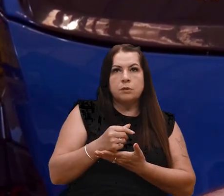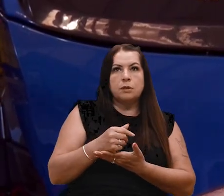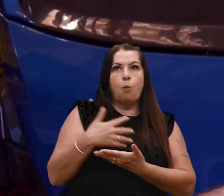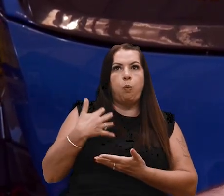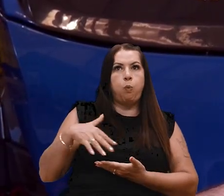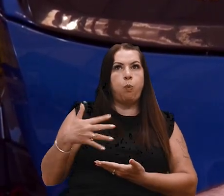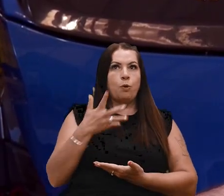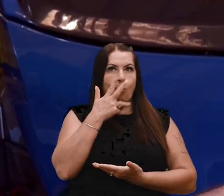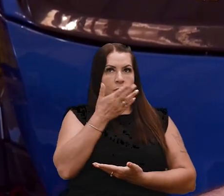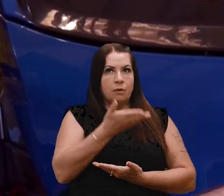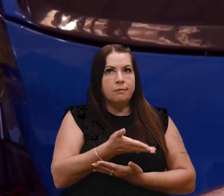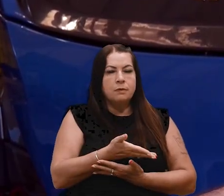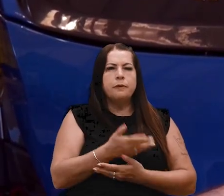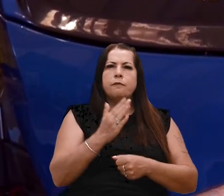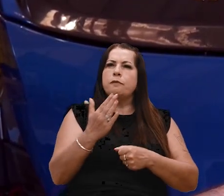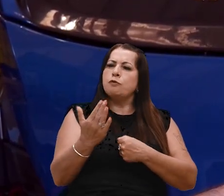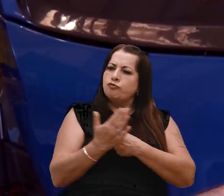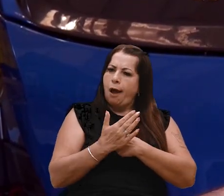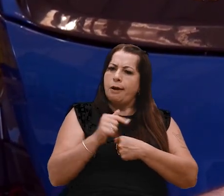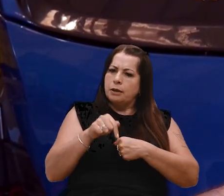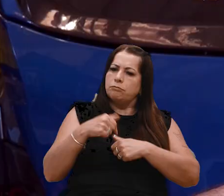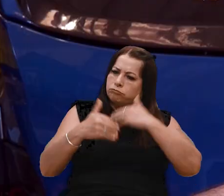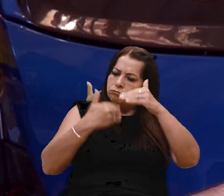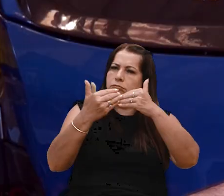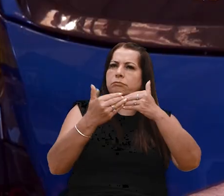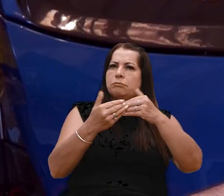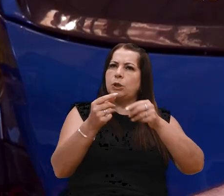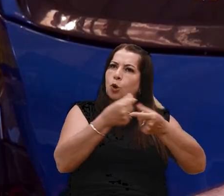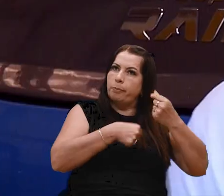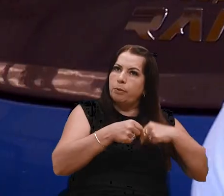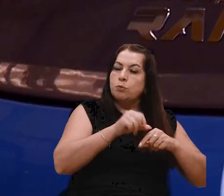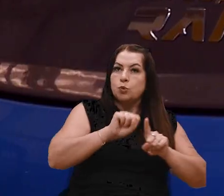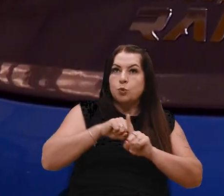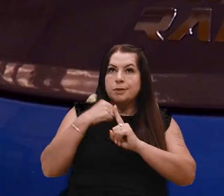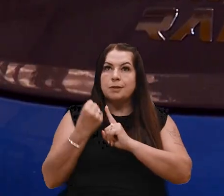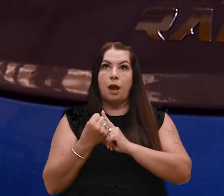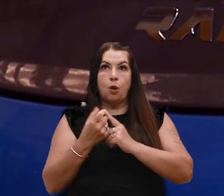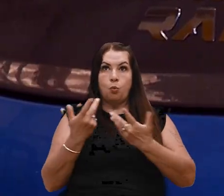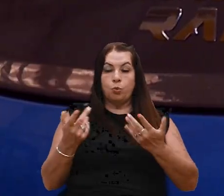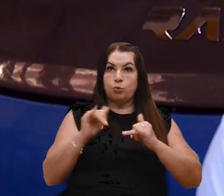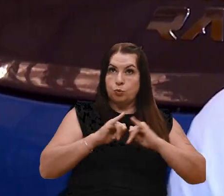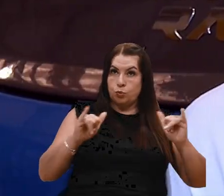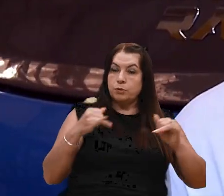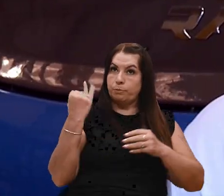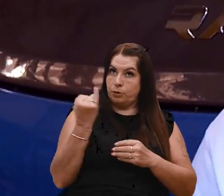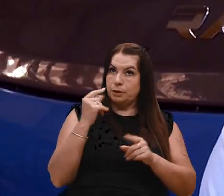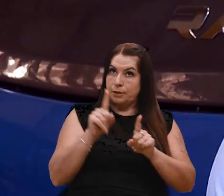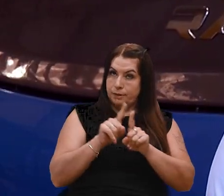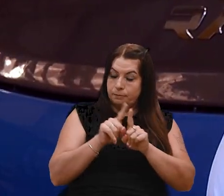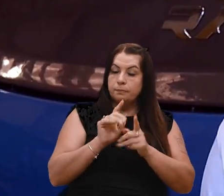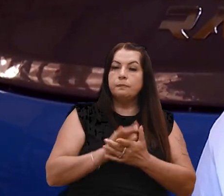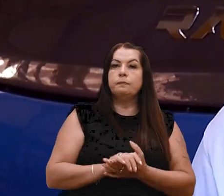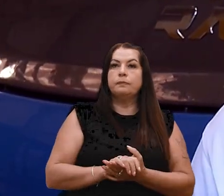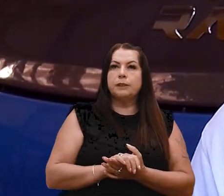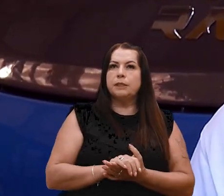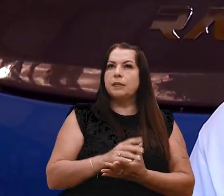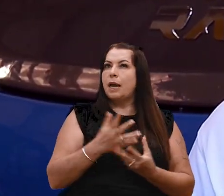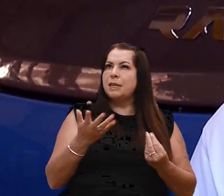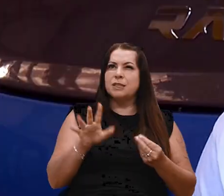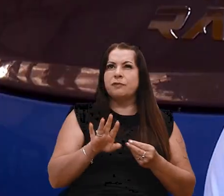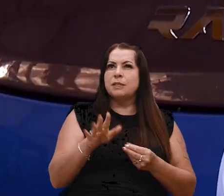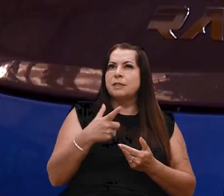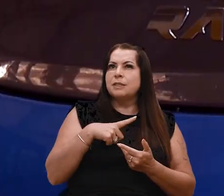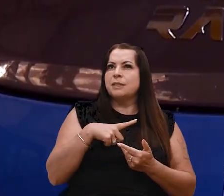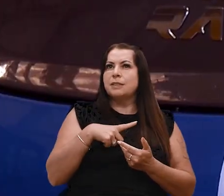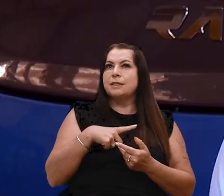como este, que vão ajudar no desenvolvimento tanto econômico, social. Outro anúncio importante também, que muitas vezes nós